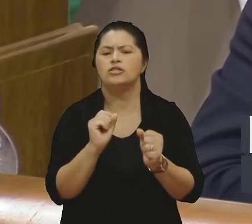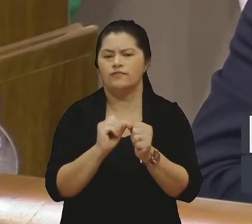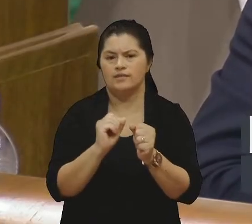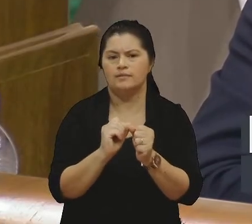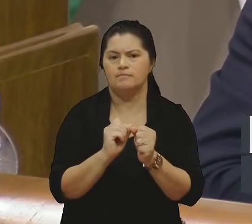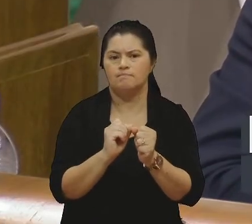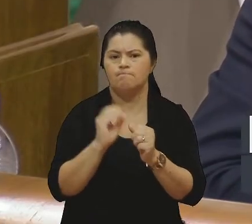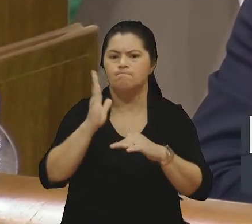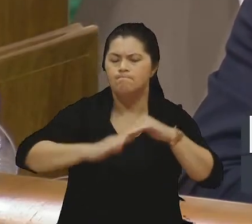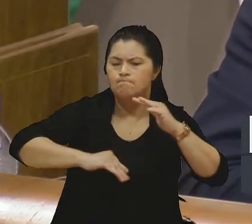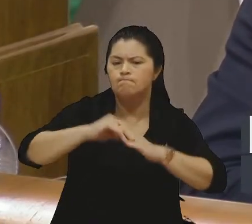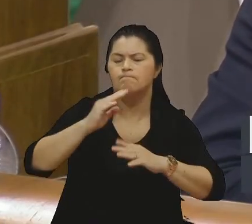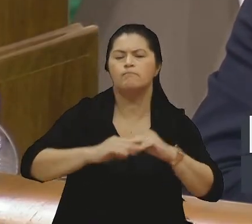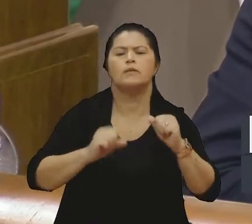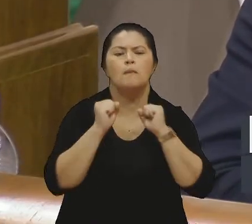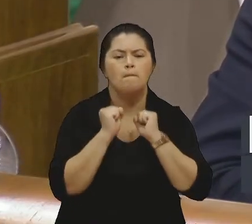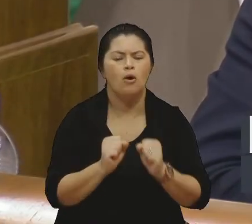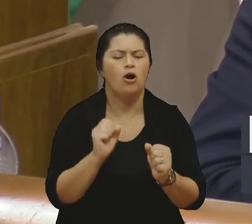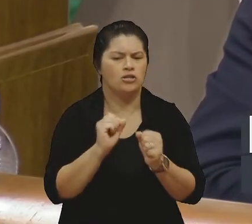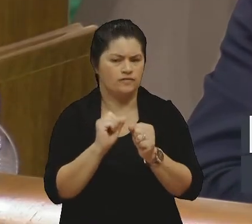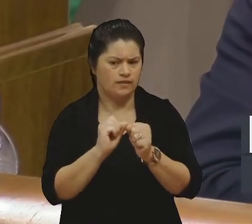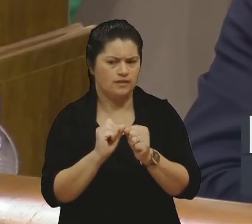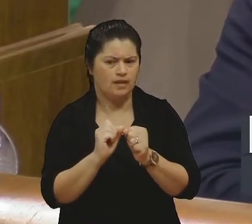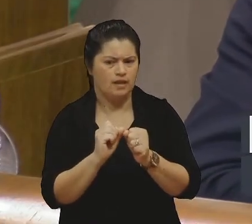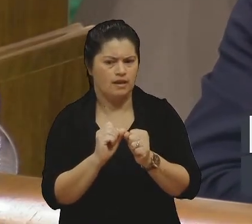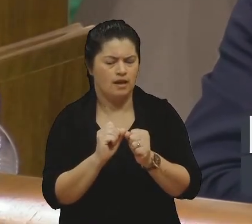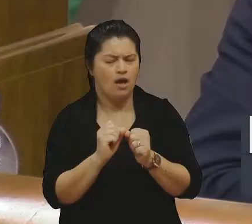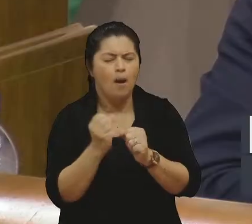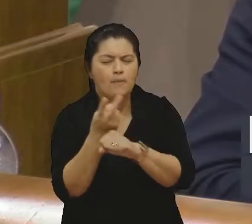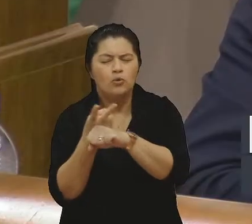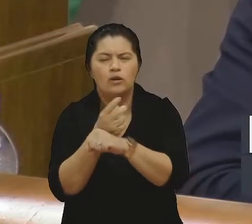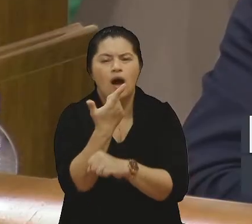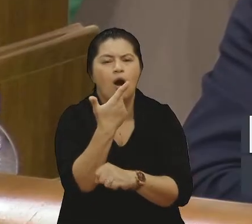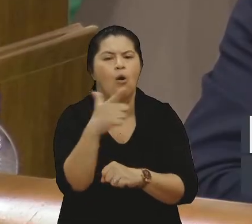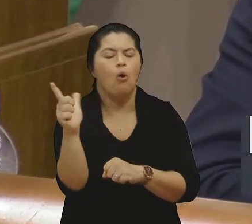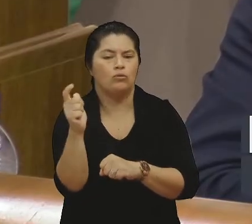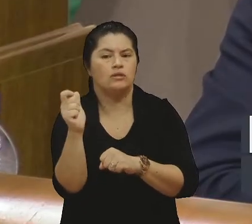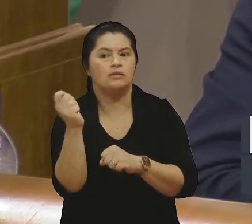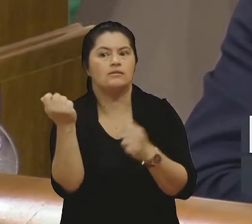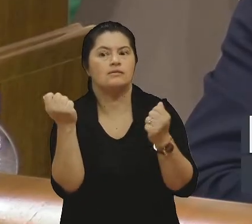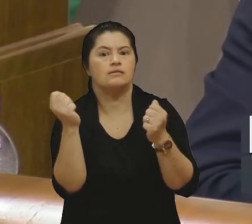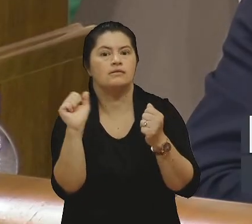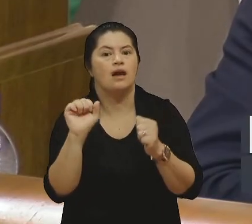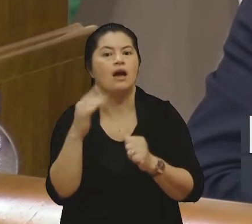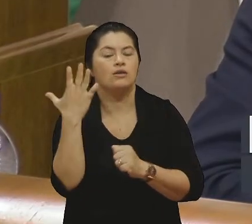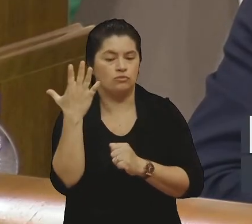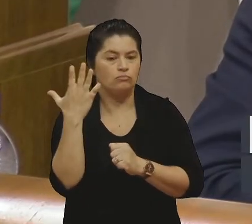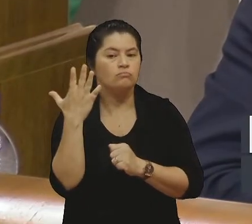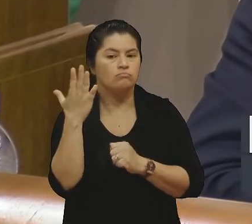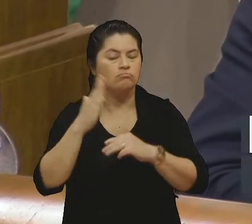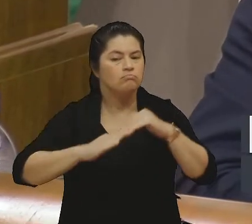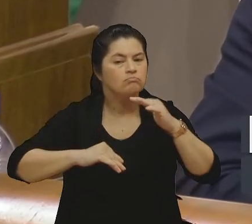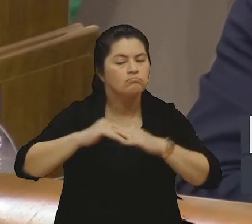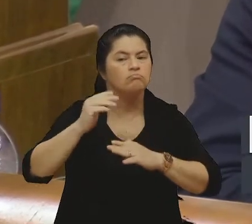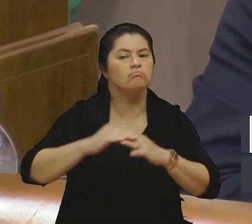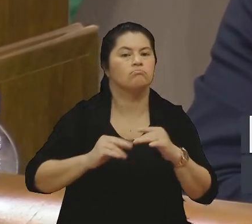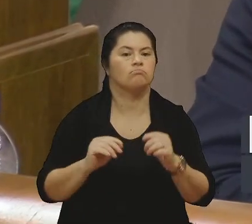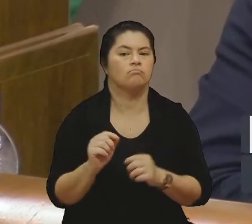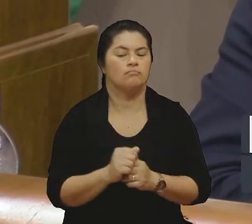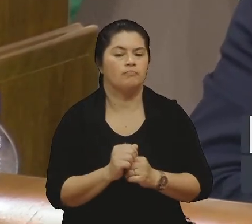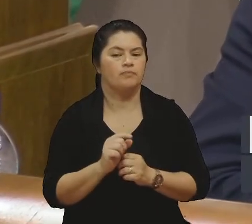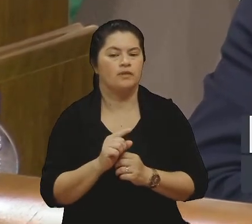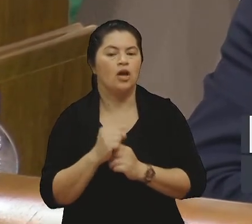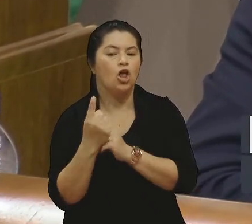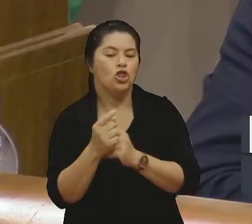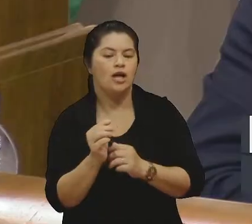isso, certamente eles vão buscar outras coisas, outras ações para prosperar o seu negócio e para a gente chegar ao final